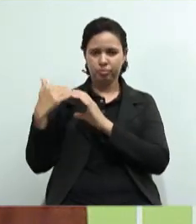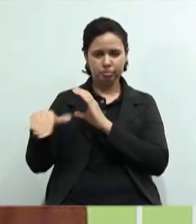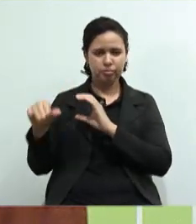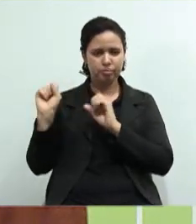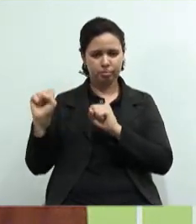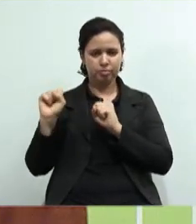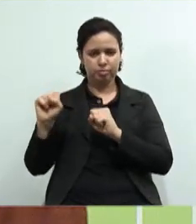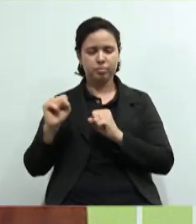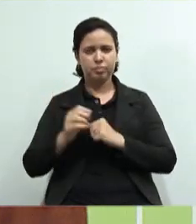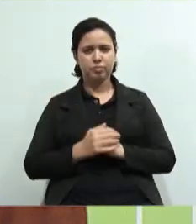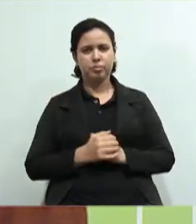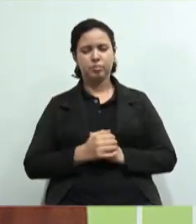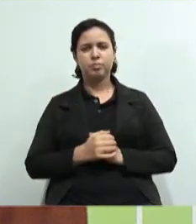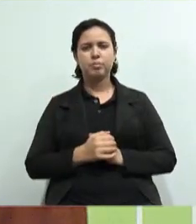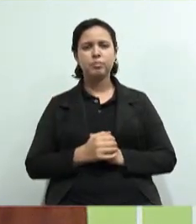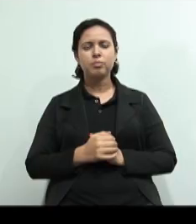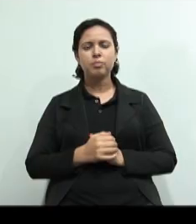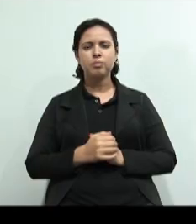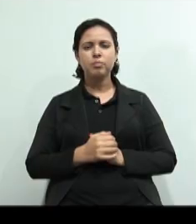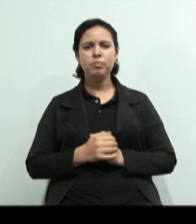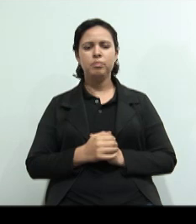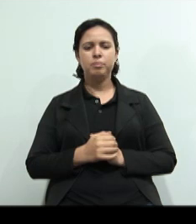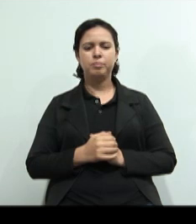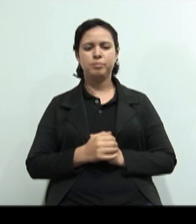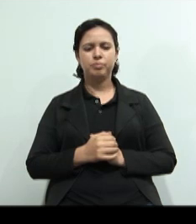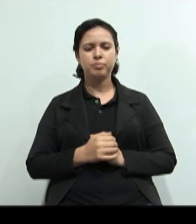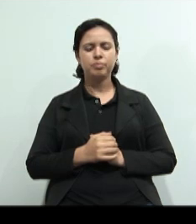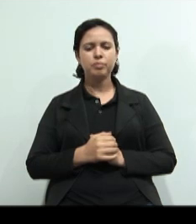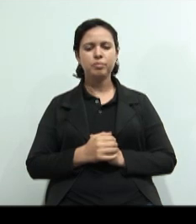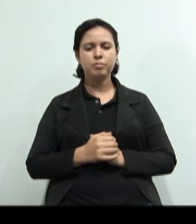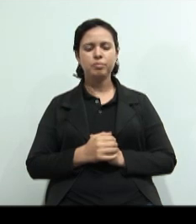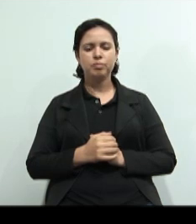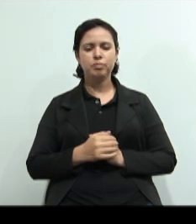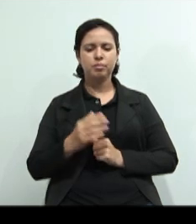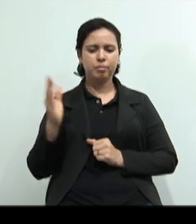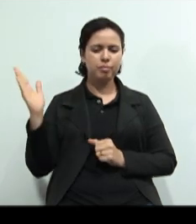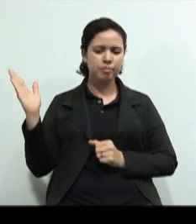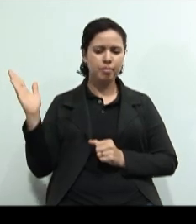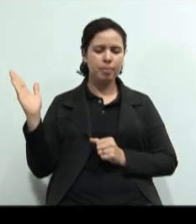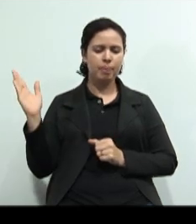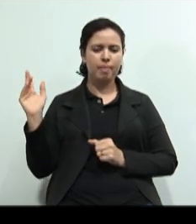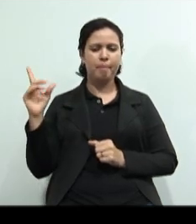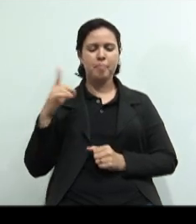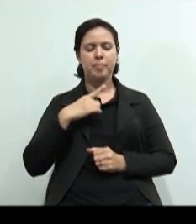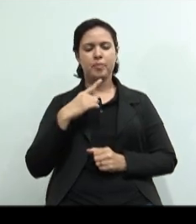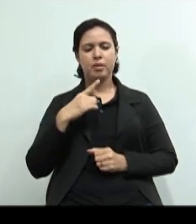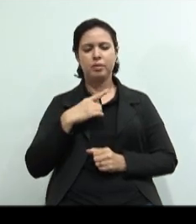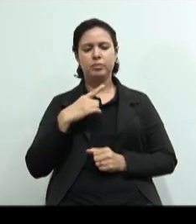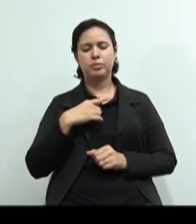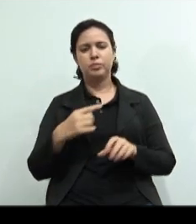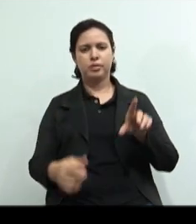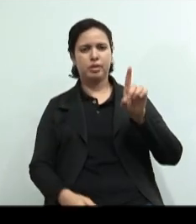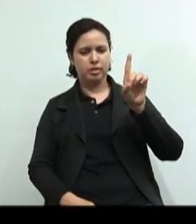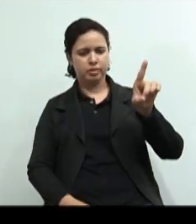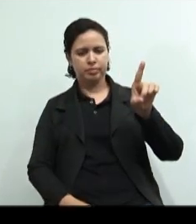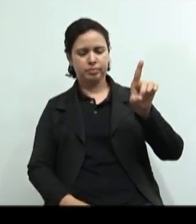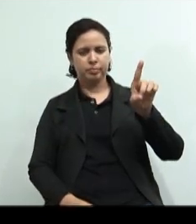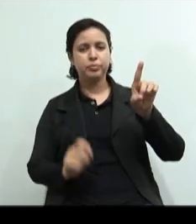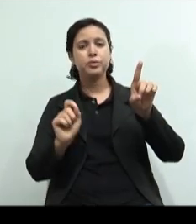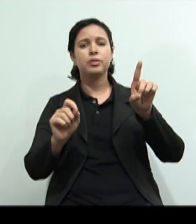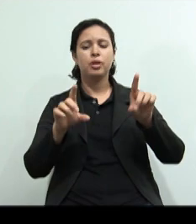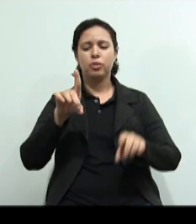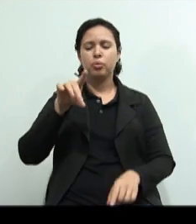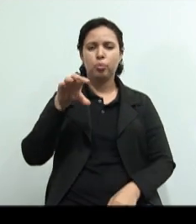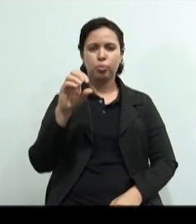bom? Vamos em frente. Então, na sequência, vem o D, do, que